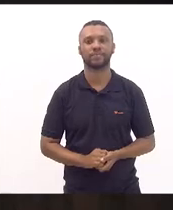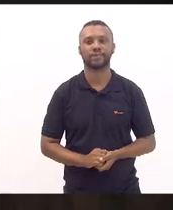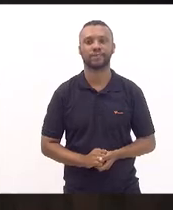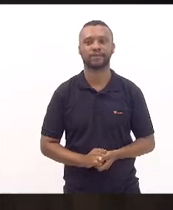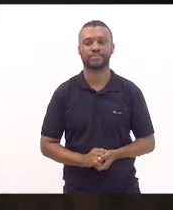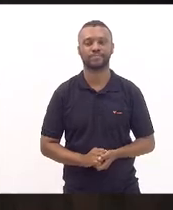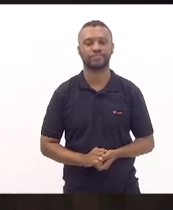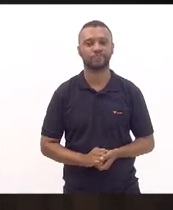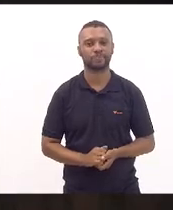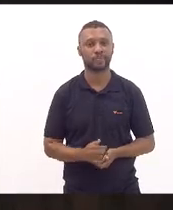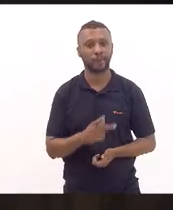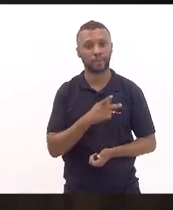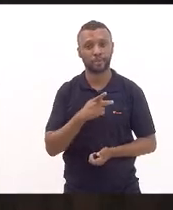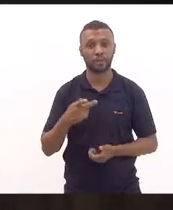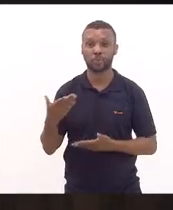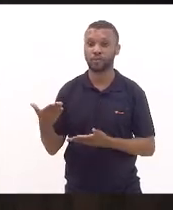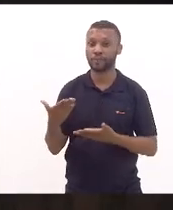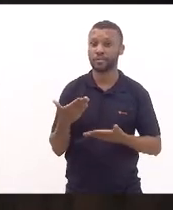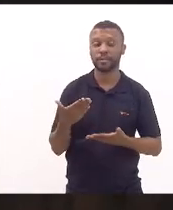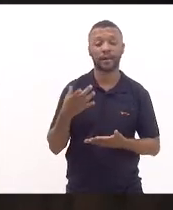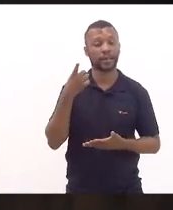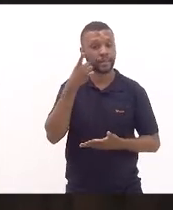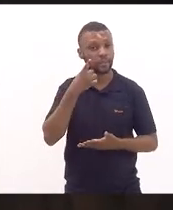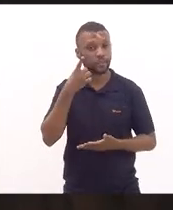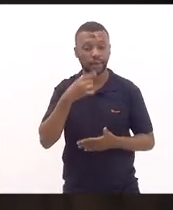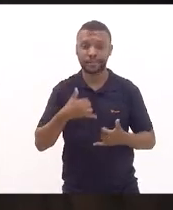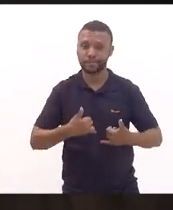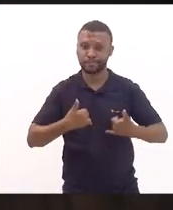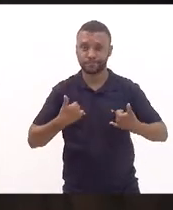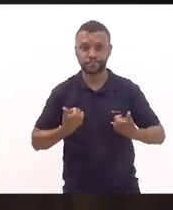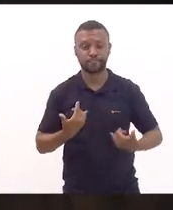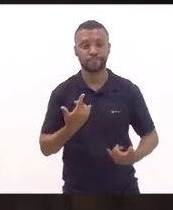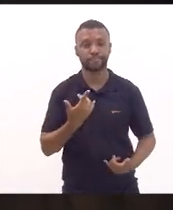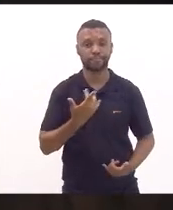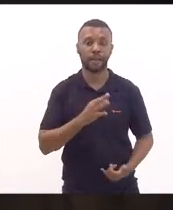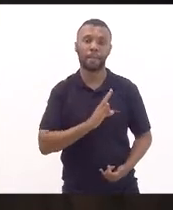A presidência convida a nobre deputada Marta Rocha